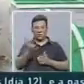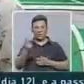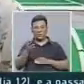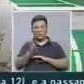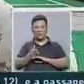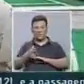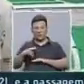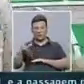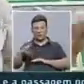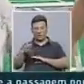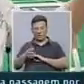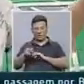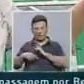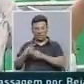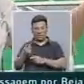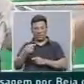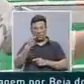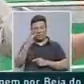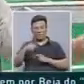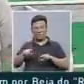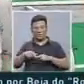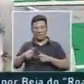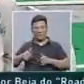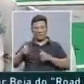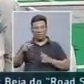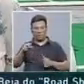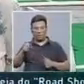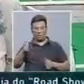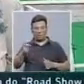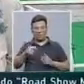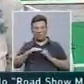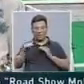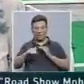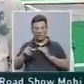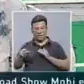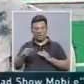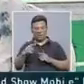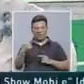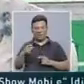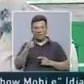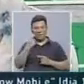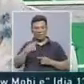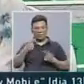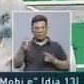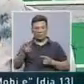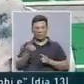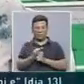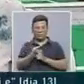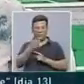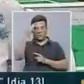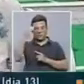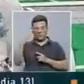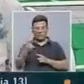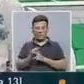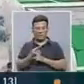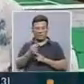deste Portugal em Direto, vamos estar ali no Salão Nobre, no piso inferior, onde está a decorrer uma demonstração, os vários ensaios